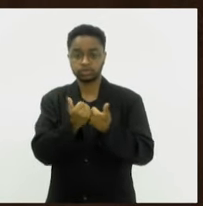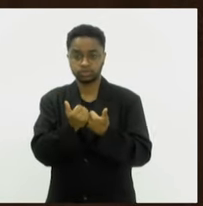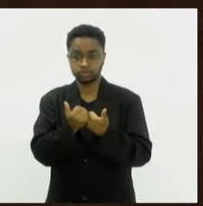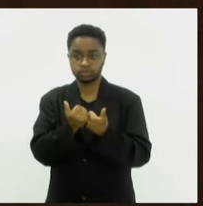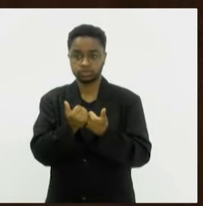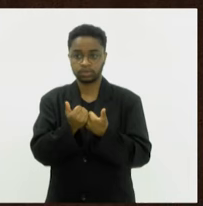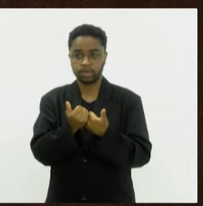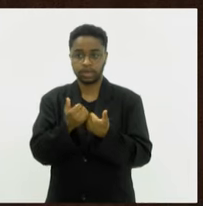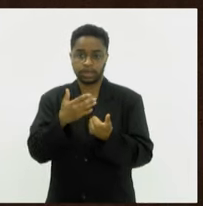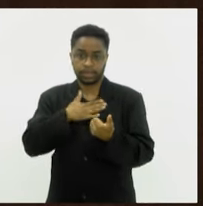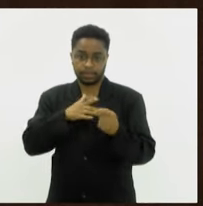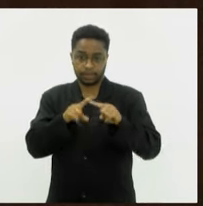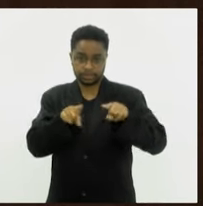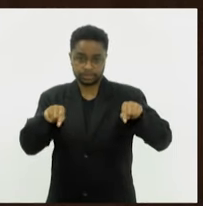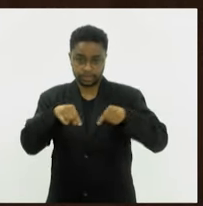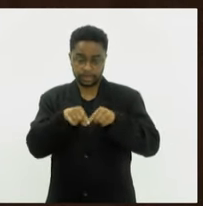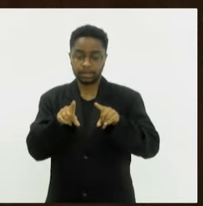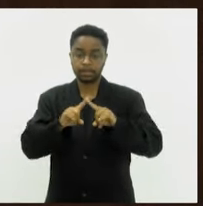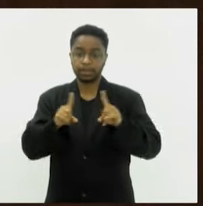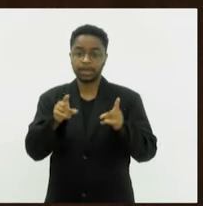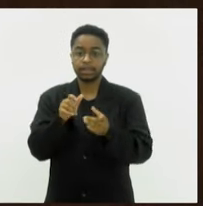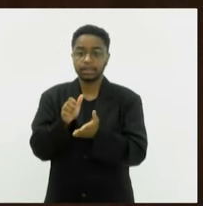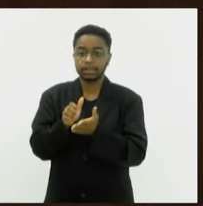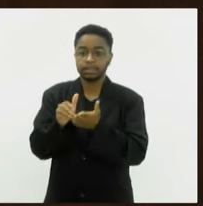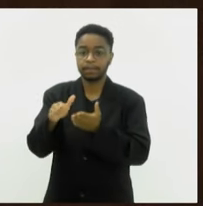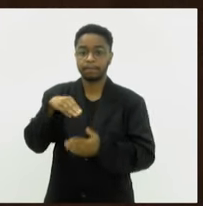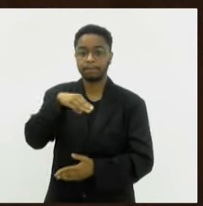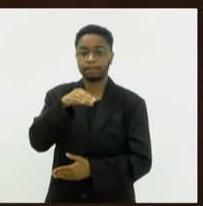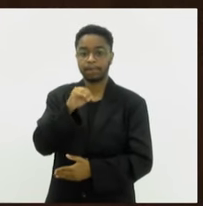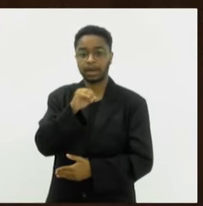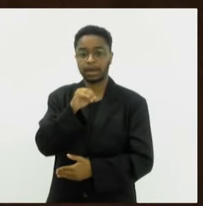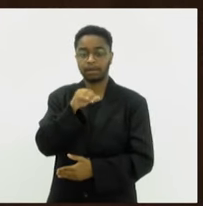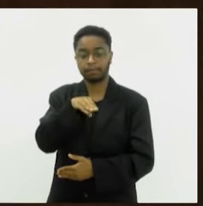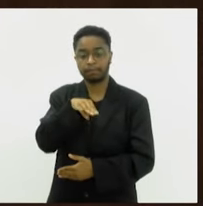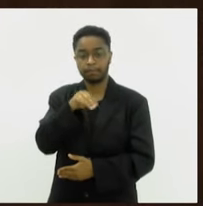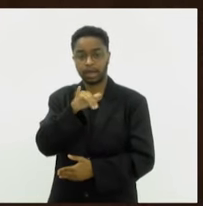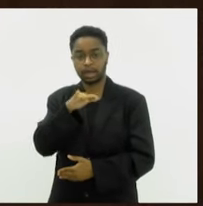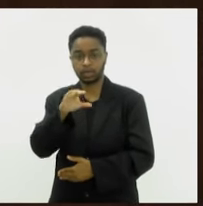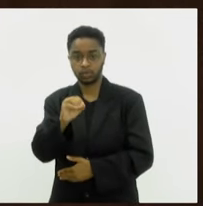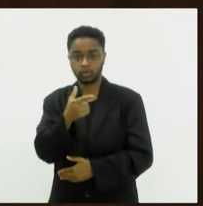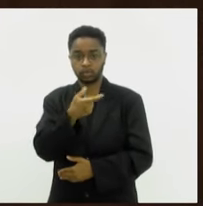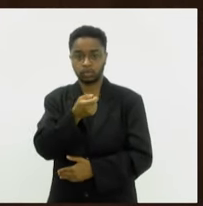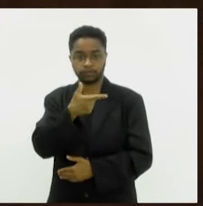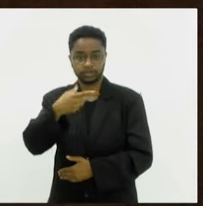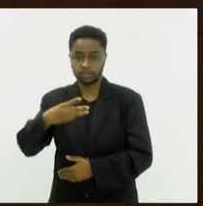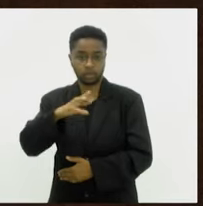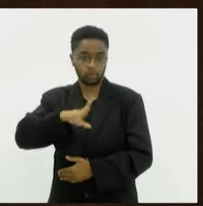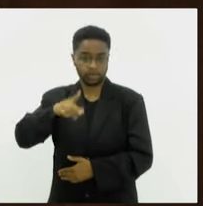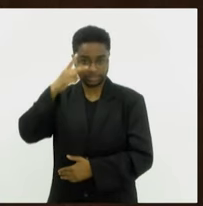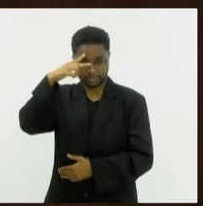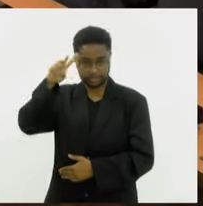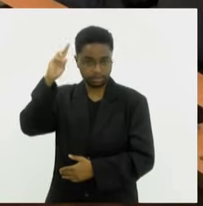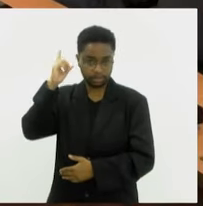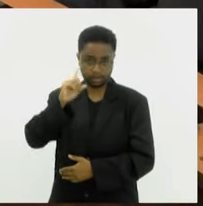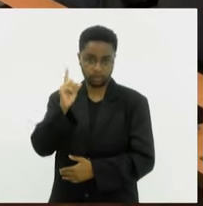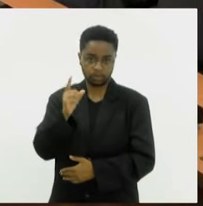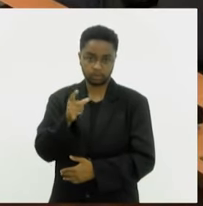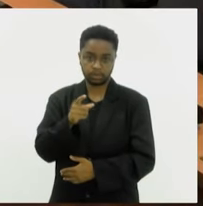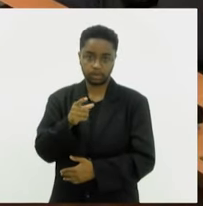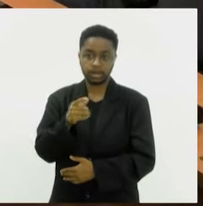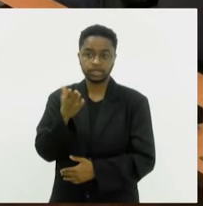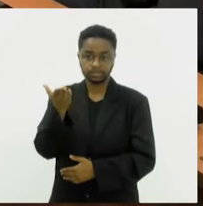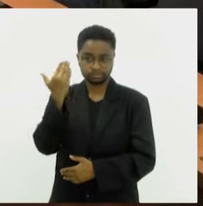no meu gabinete e foi exonerado em maio de 2023. Já não foi semana passada, nem 2 semanas, não.